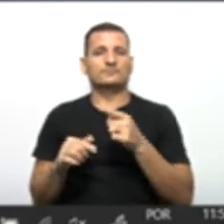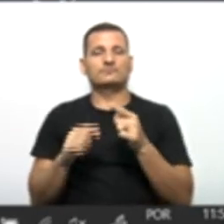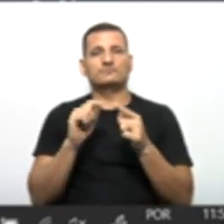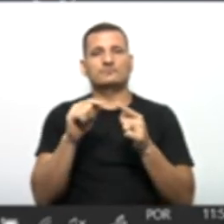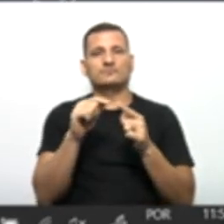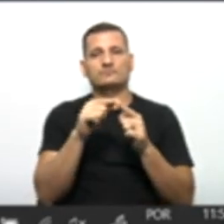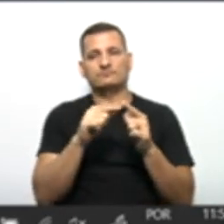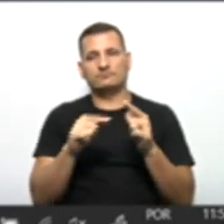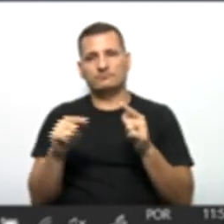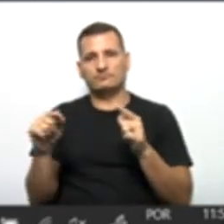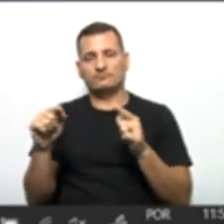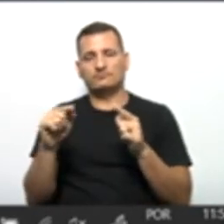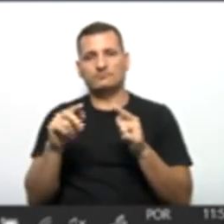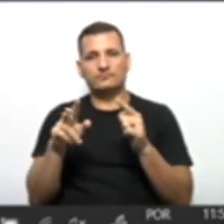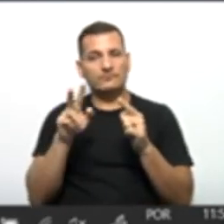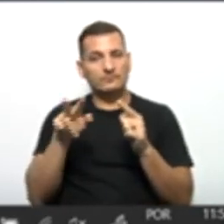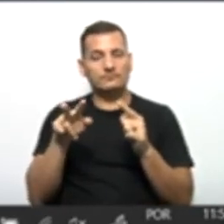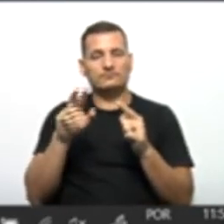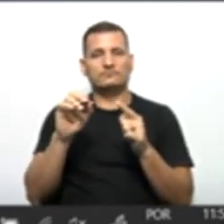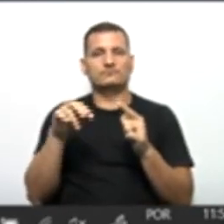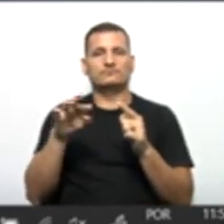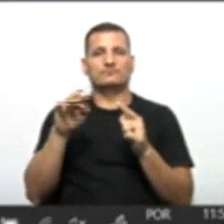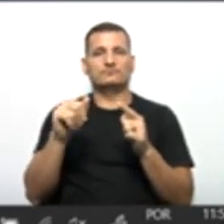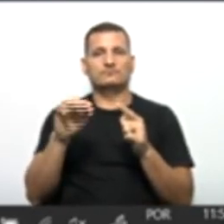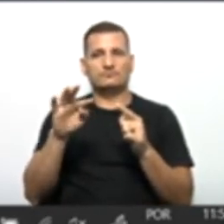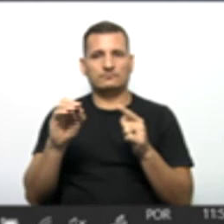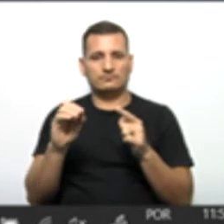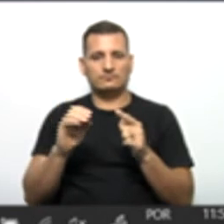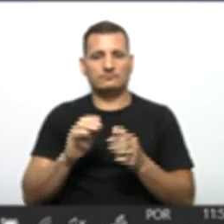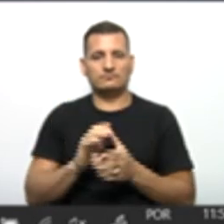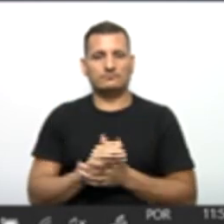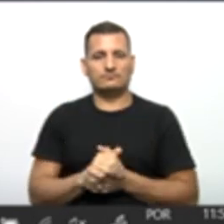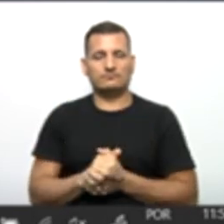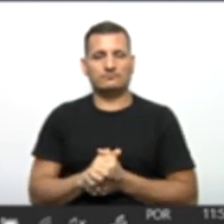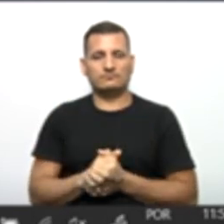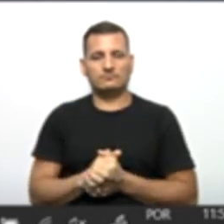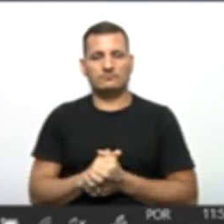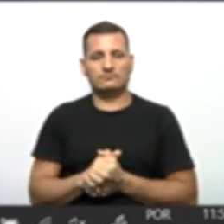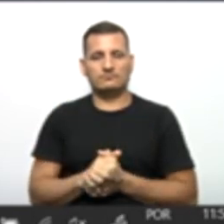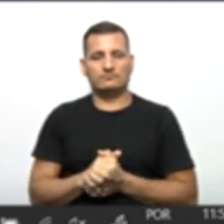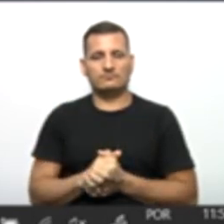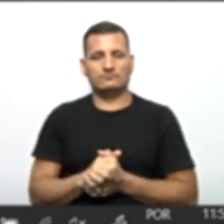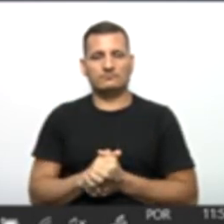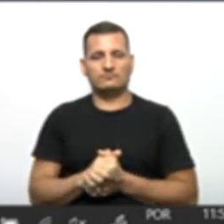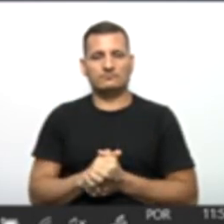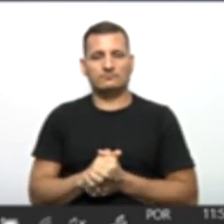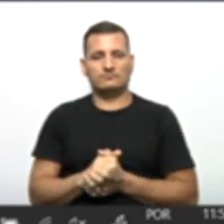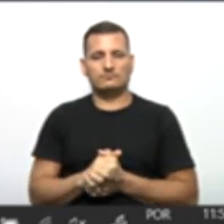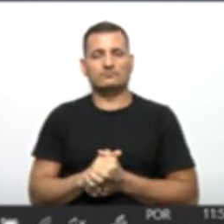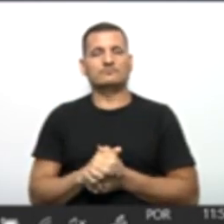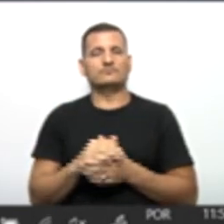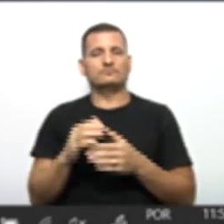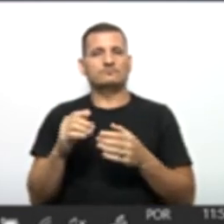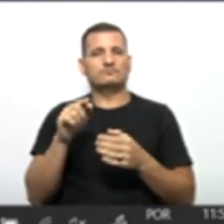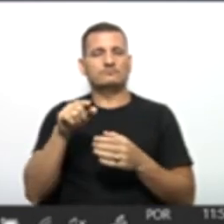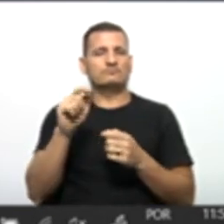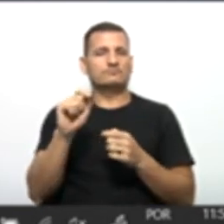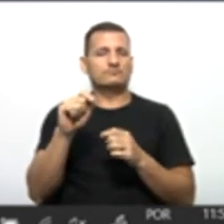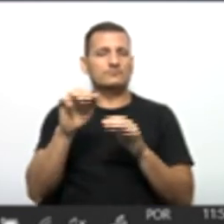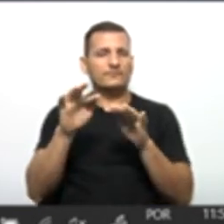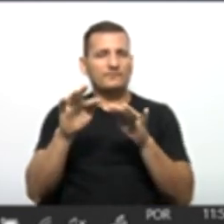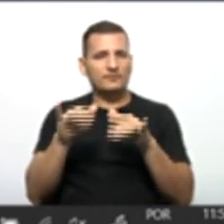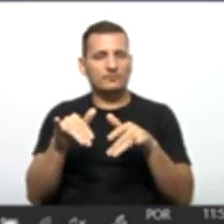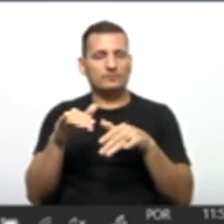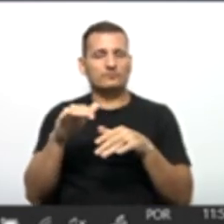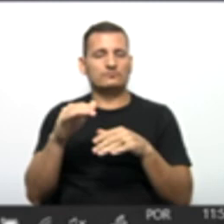contados depois nós aí é que chega o que a gente precisa e chega o finalzinho do